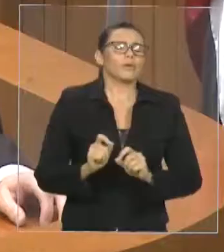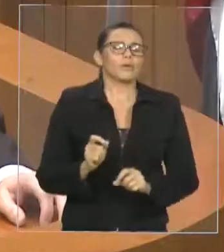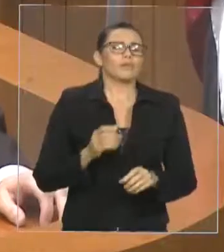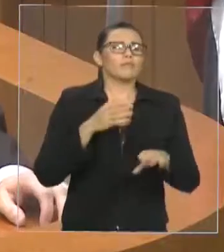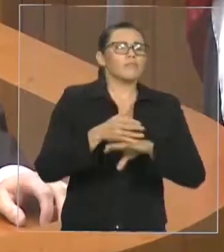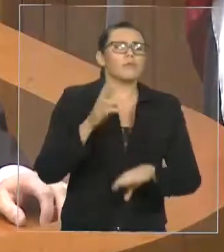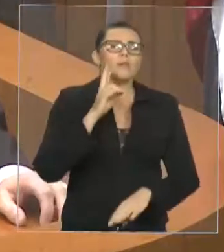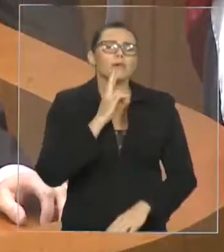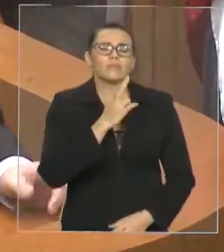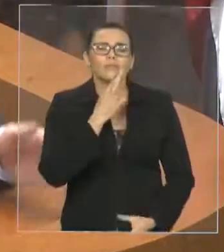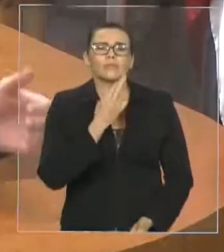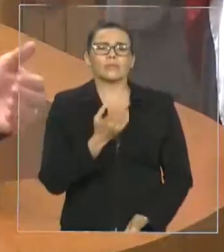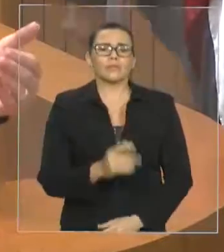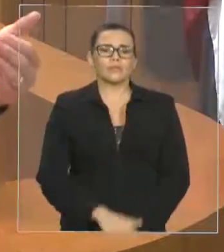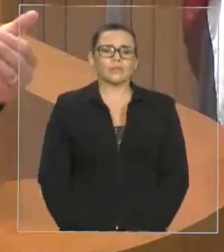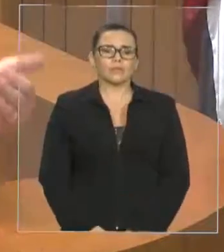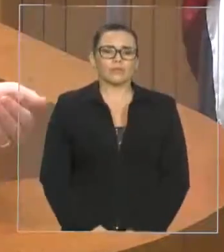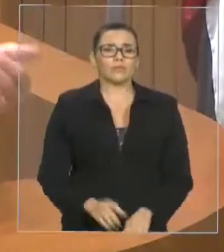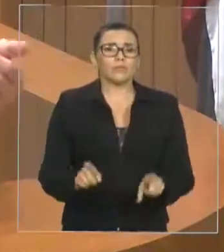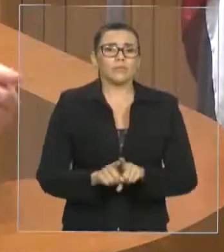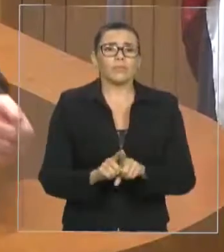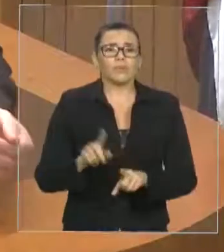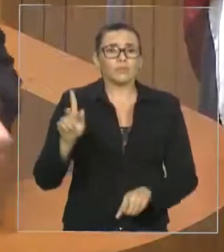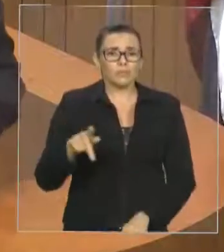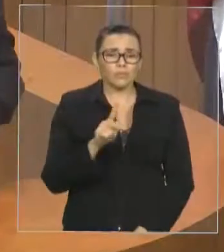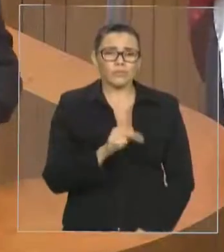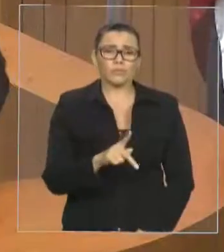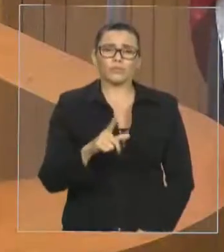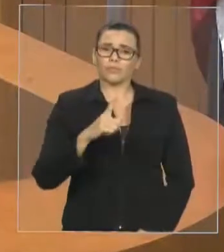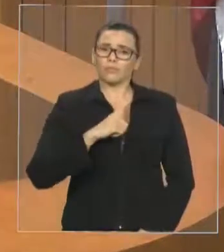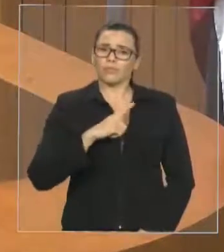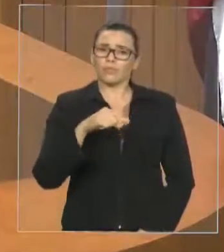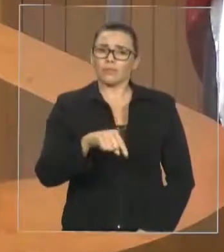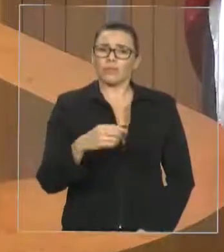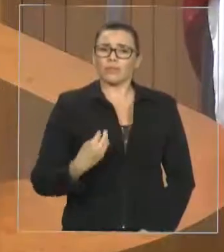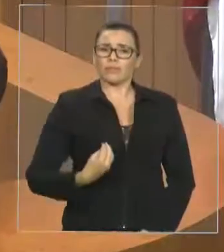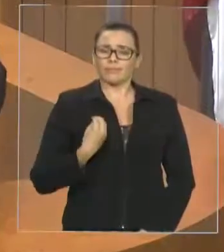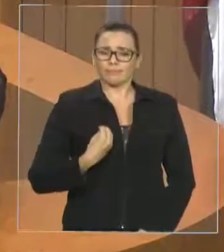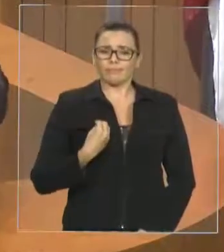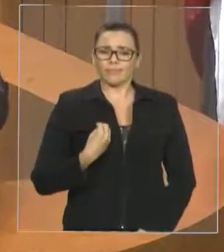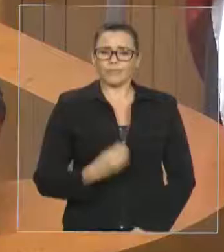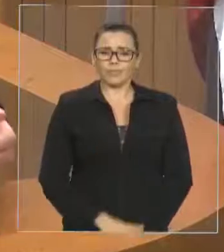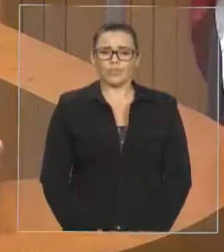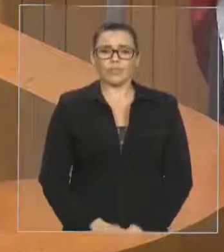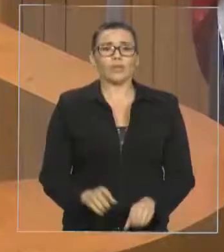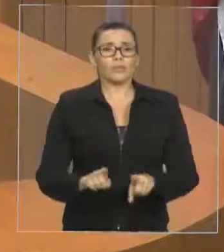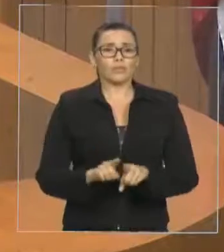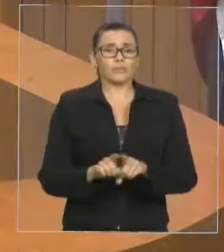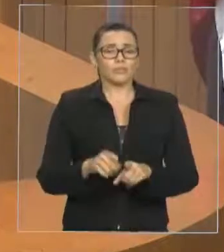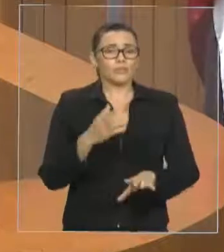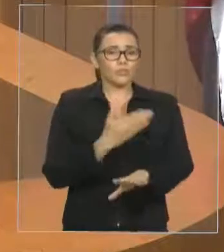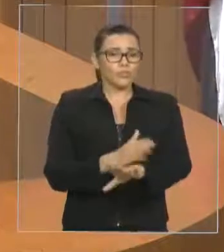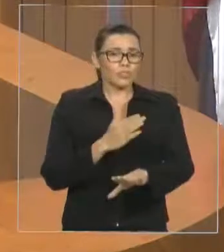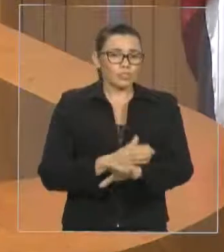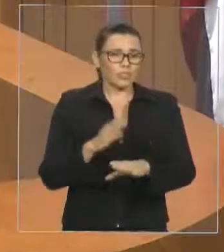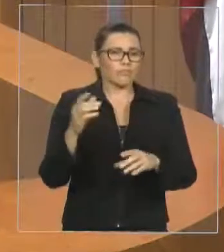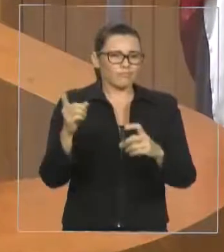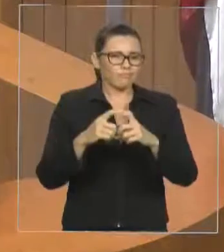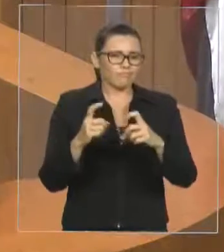conhecimento os estagiários têm a oportunidade inclusive de